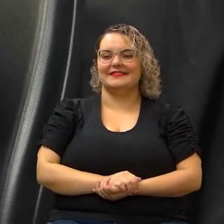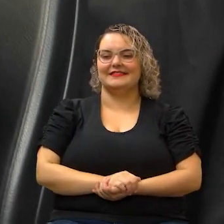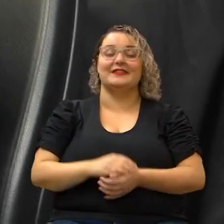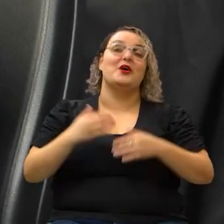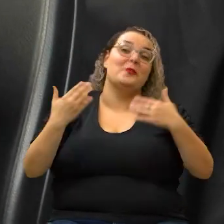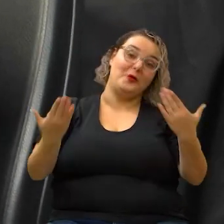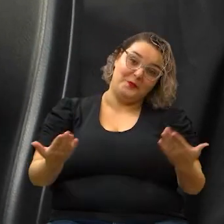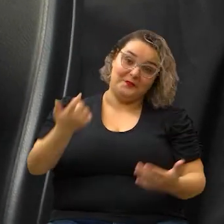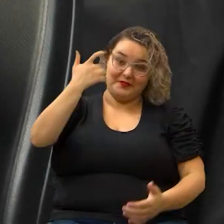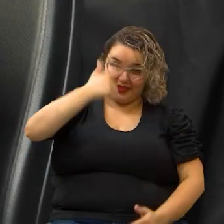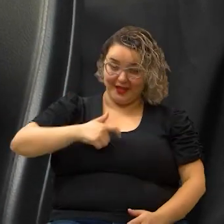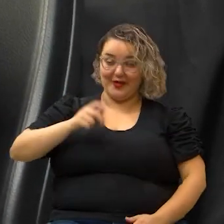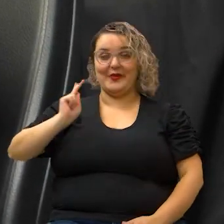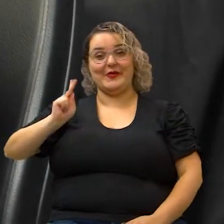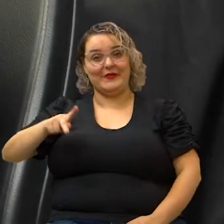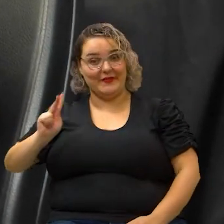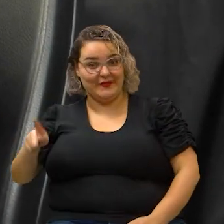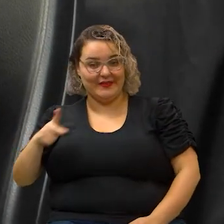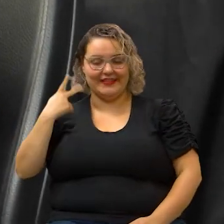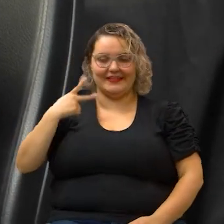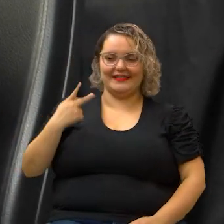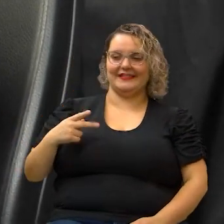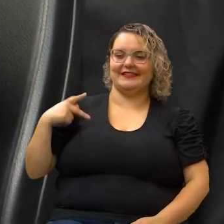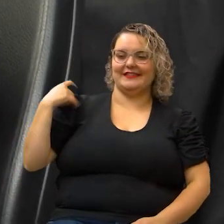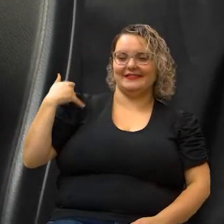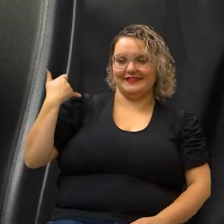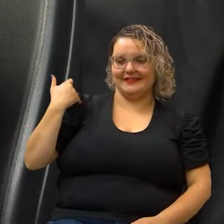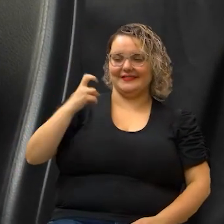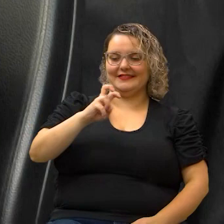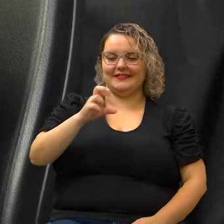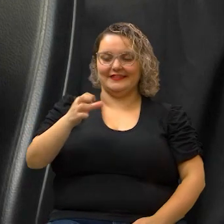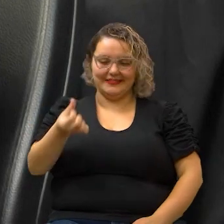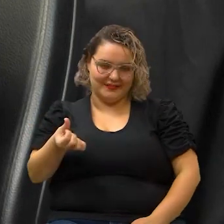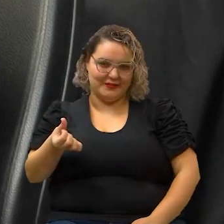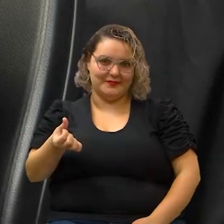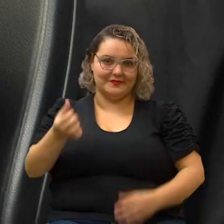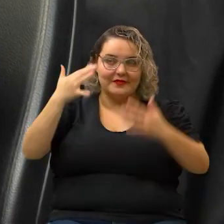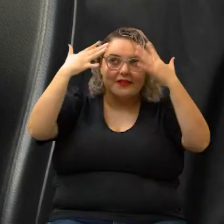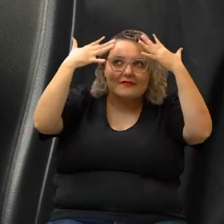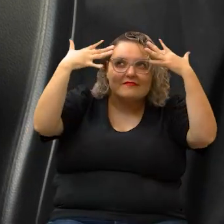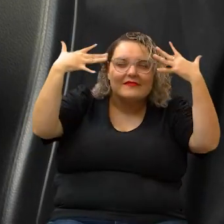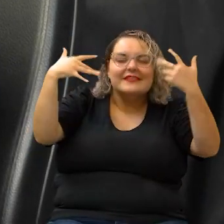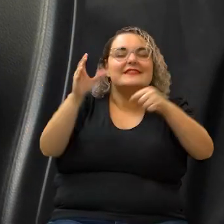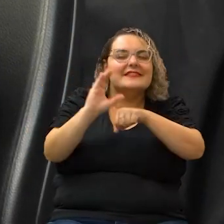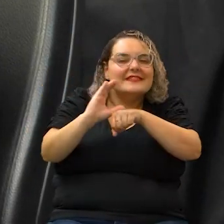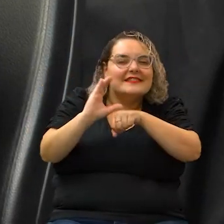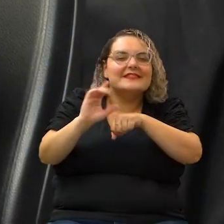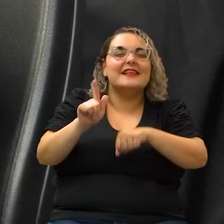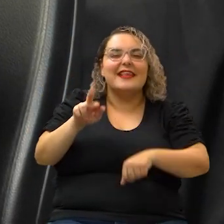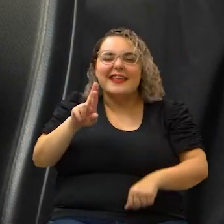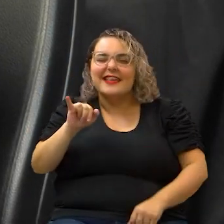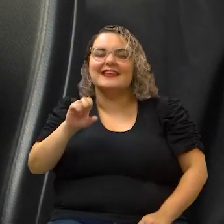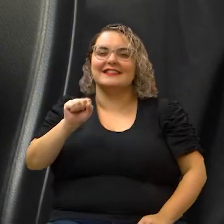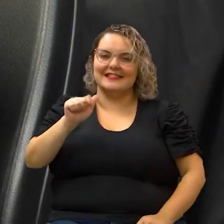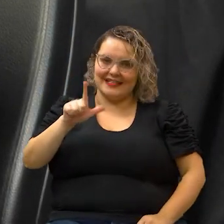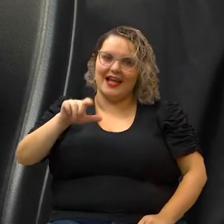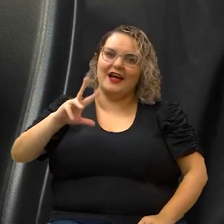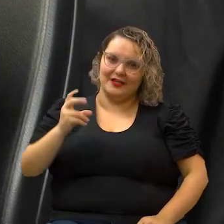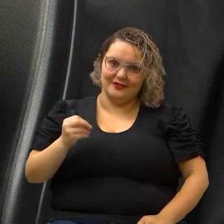Bem, eu sou o professor Alberto, eu tenho 56 anos, meus cabelos são grisalhos, né? Eu